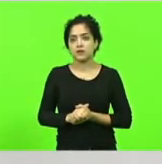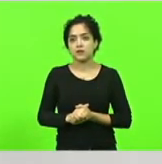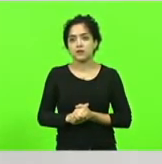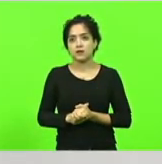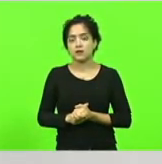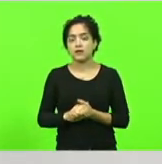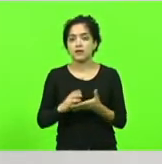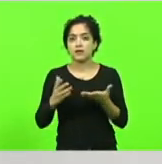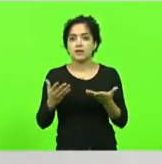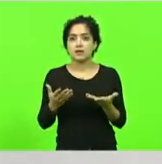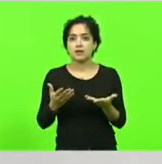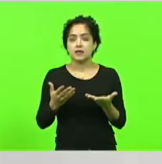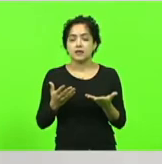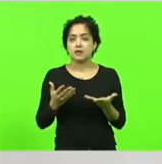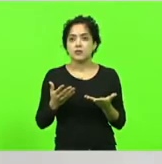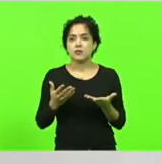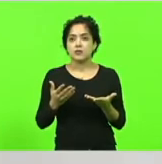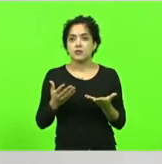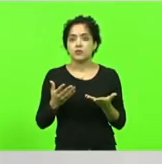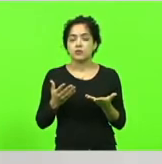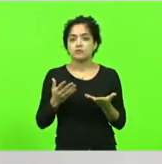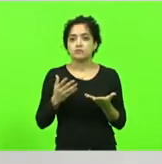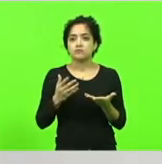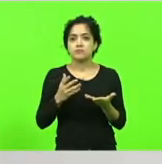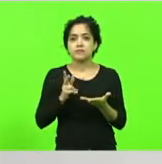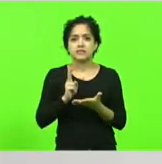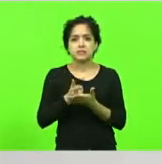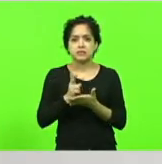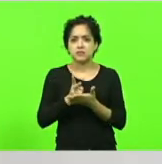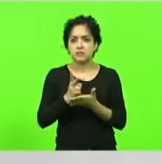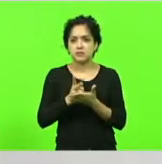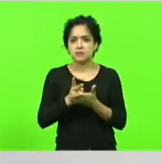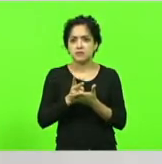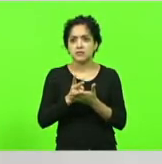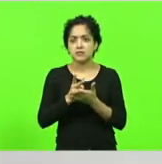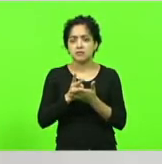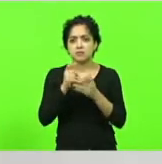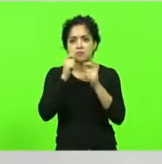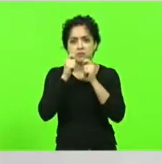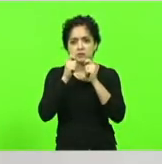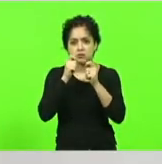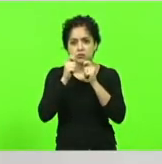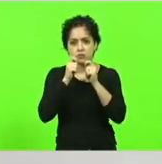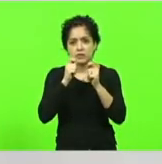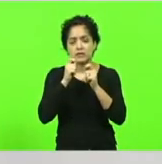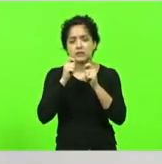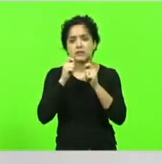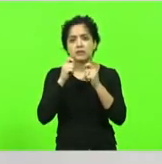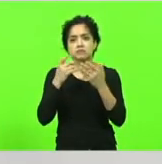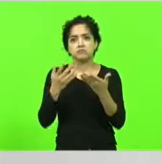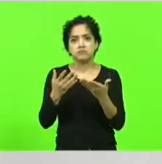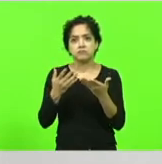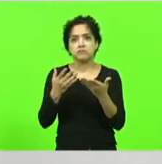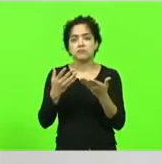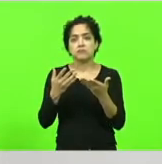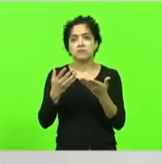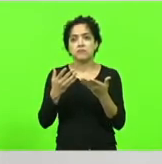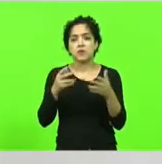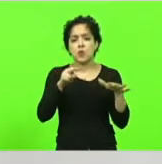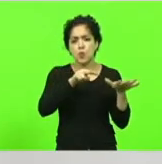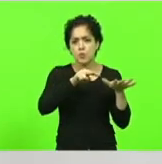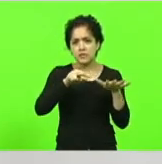Eu tenho me chamado a atenção constantemente por parte da minha assessoria, dos meus familiares e amigos, falo assim: Lima, passa uma